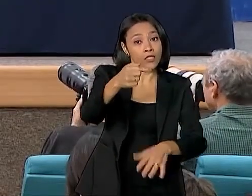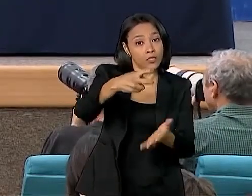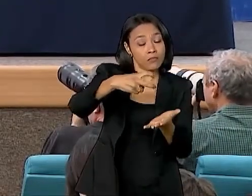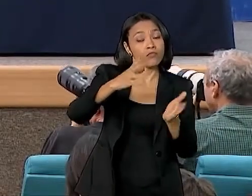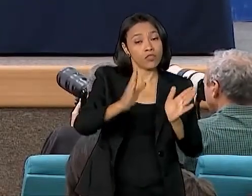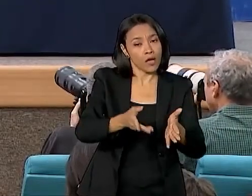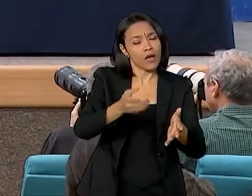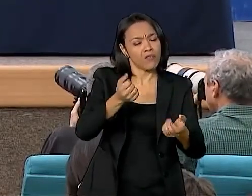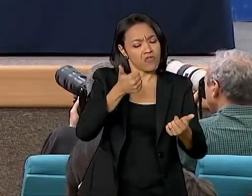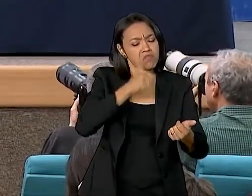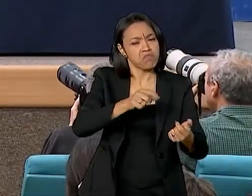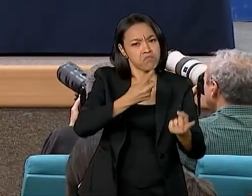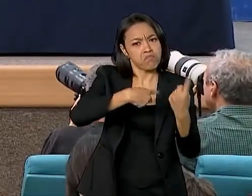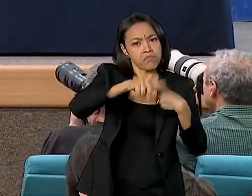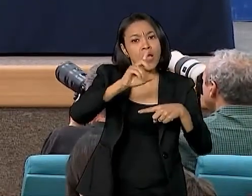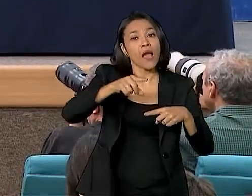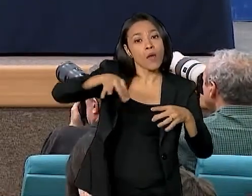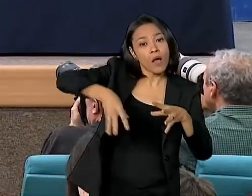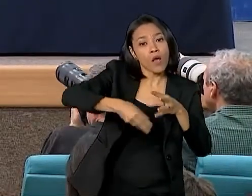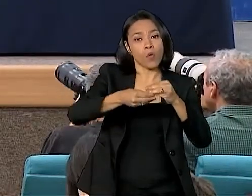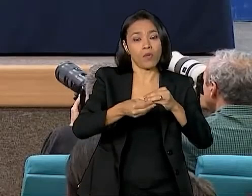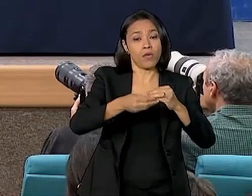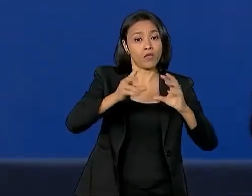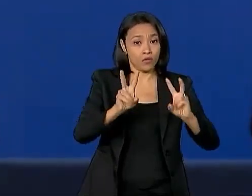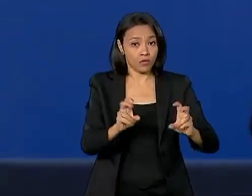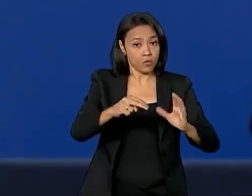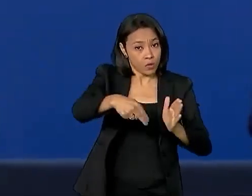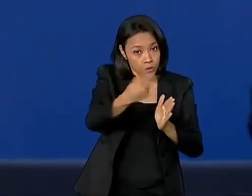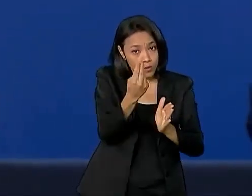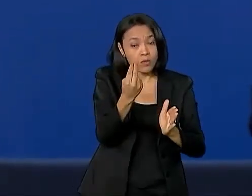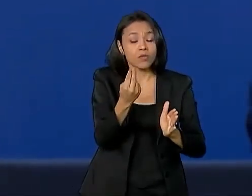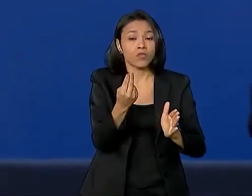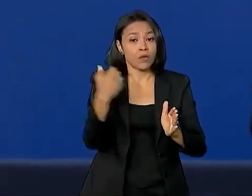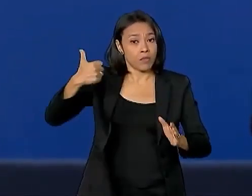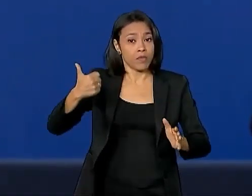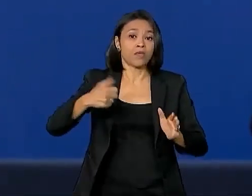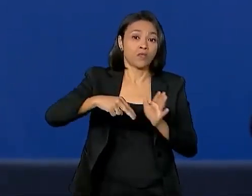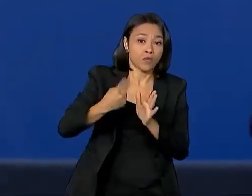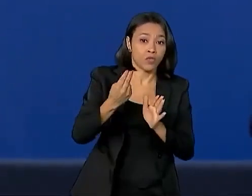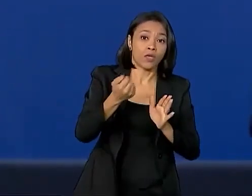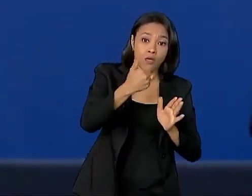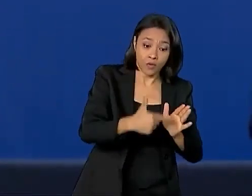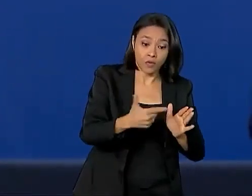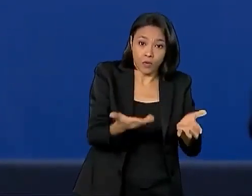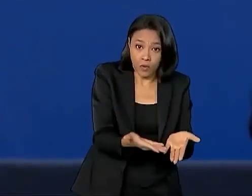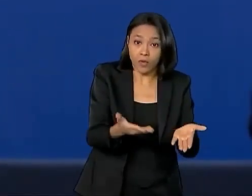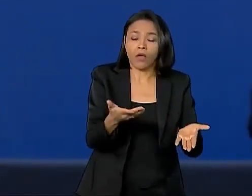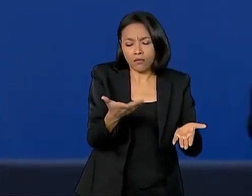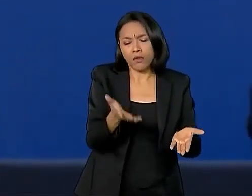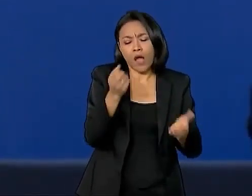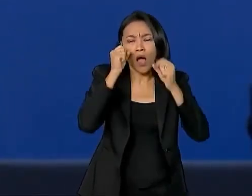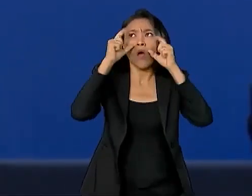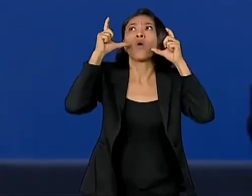com sucesso, é um complemento ao procedimento cirúrgico e o presidente está acordado na UTI, já